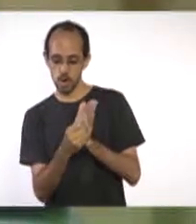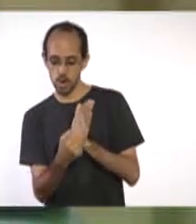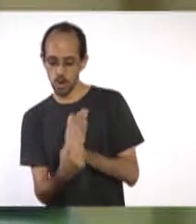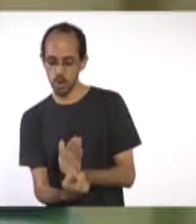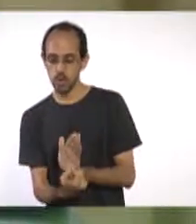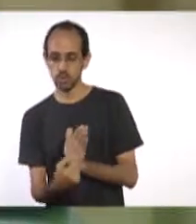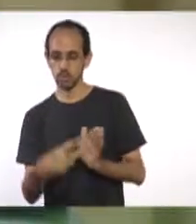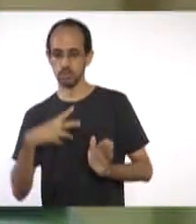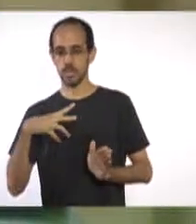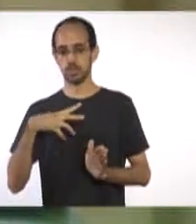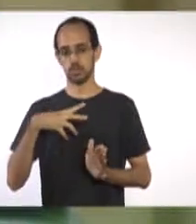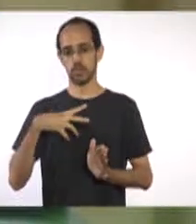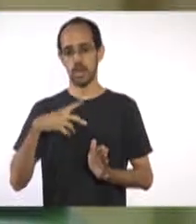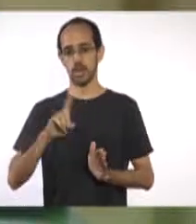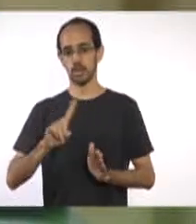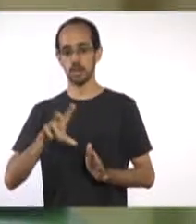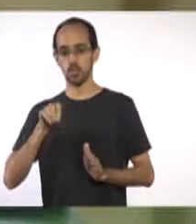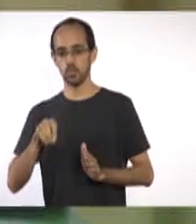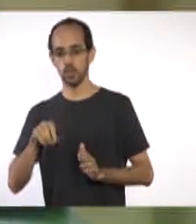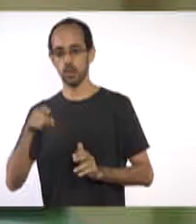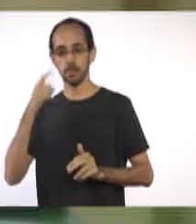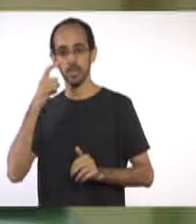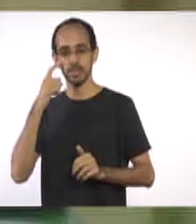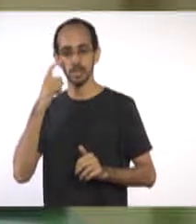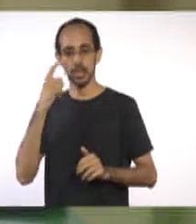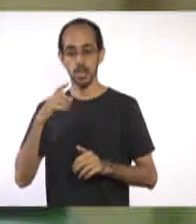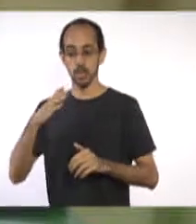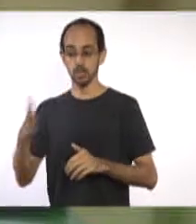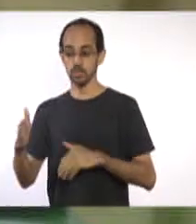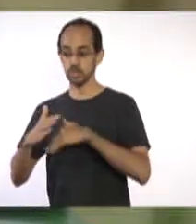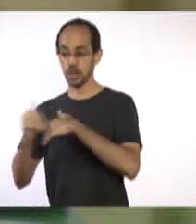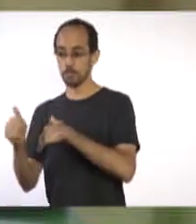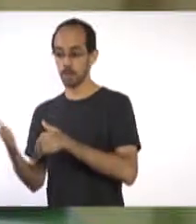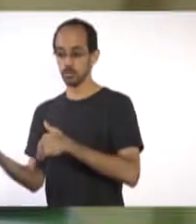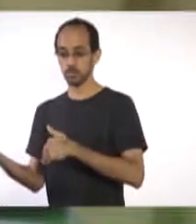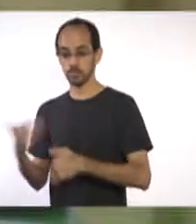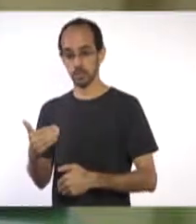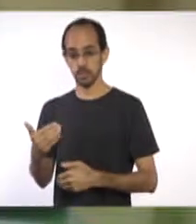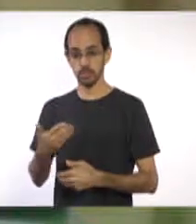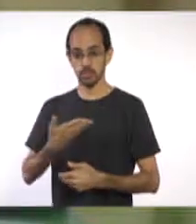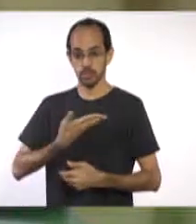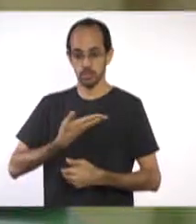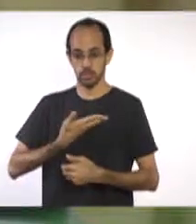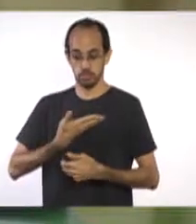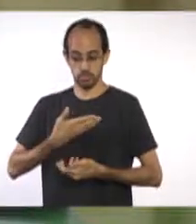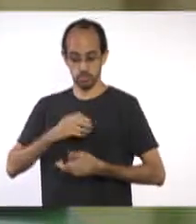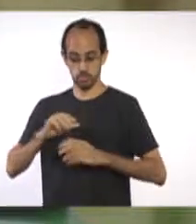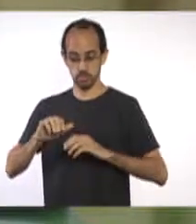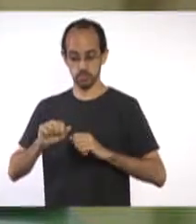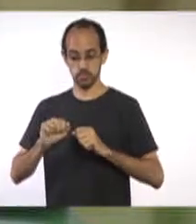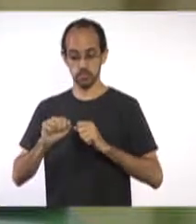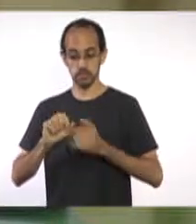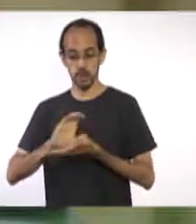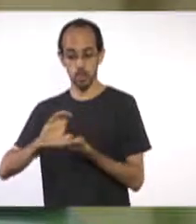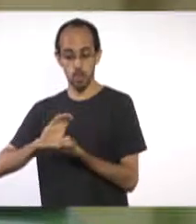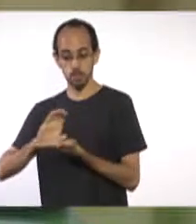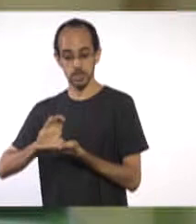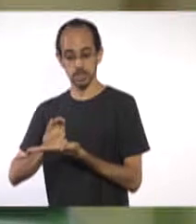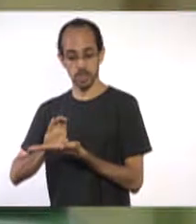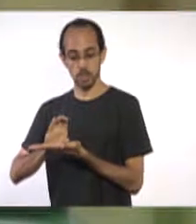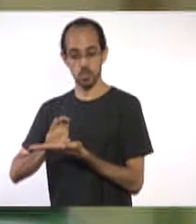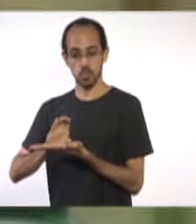individualmente, submeter aos meus pares, na comissão que presido, de